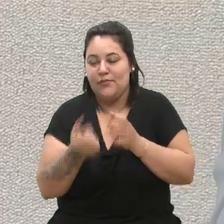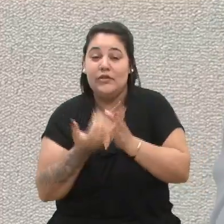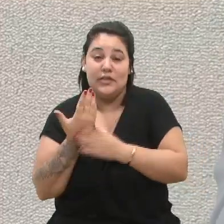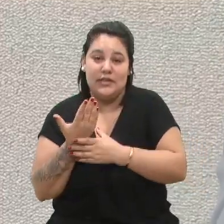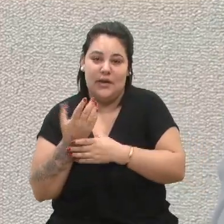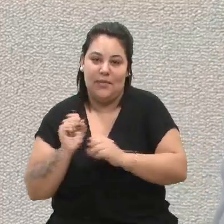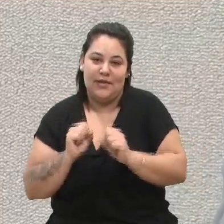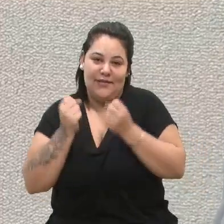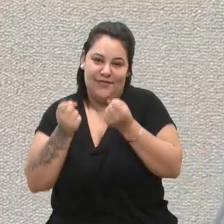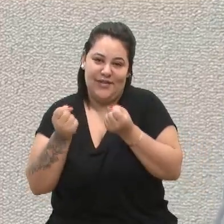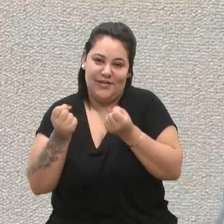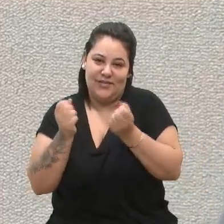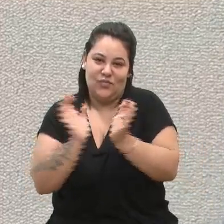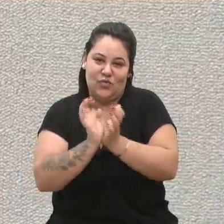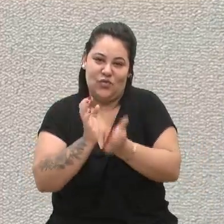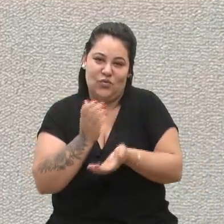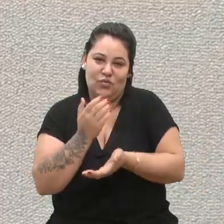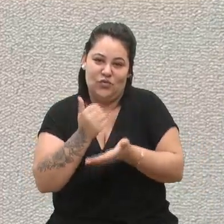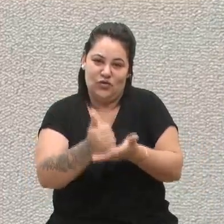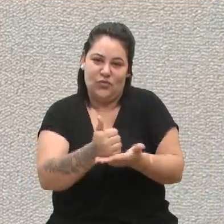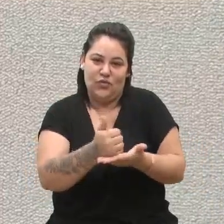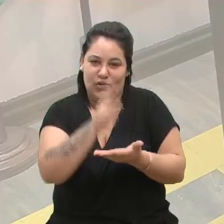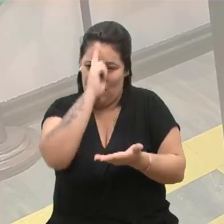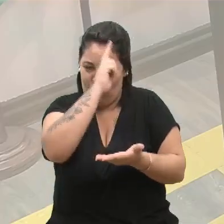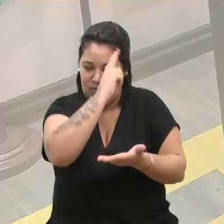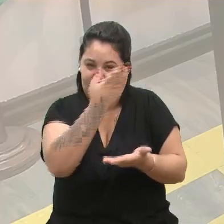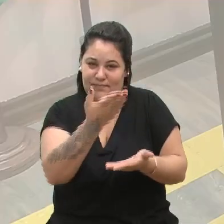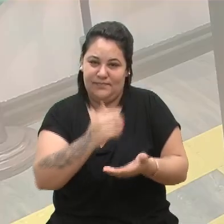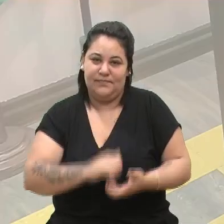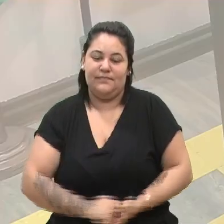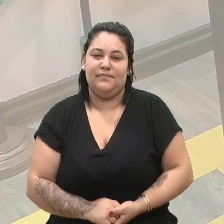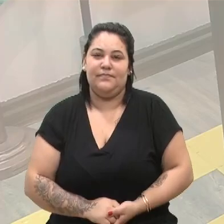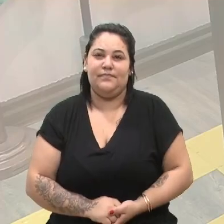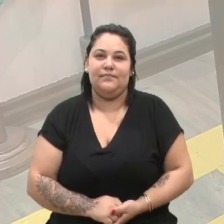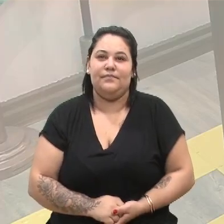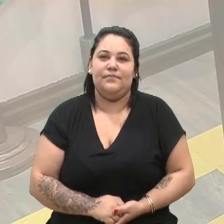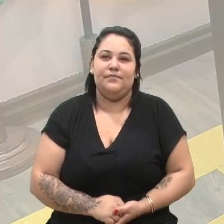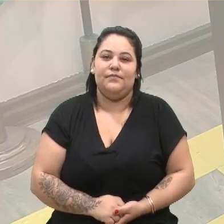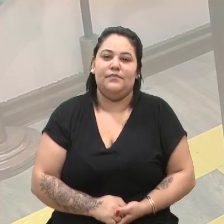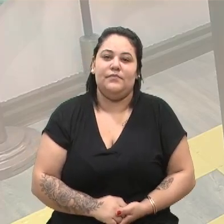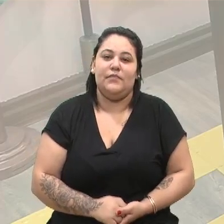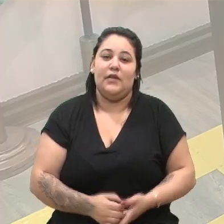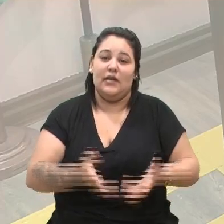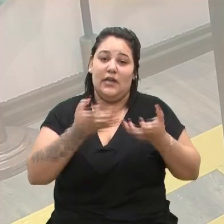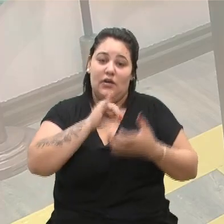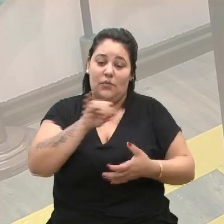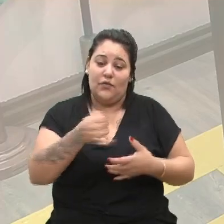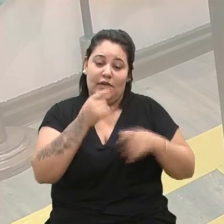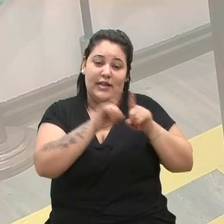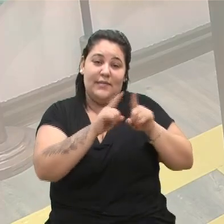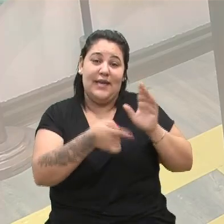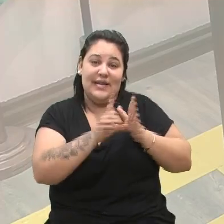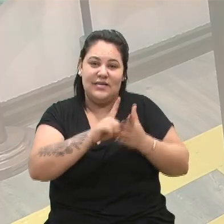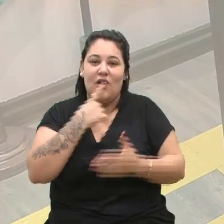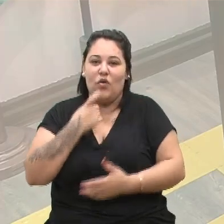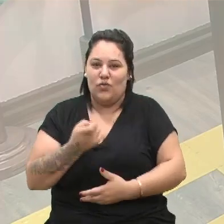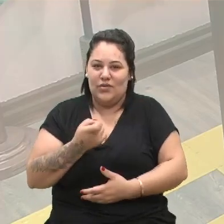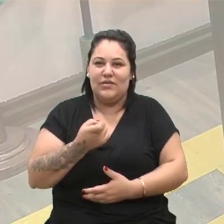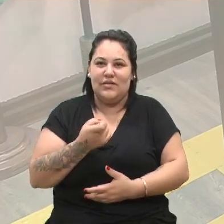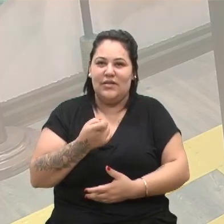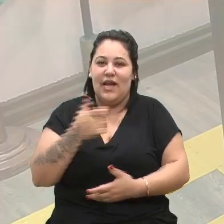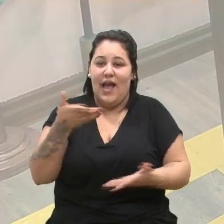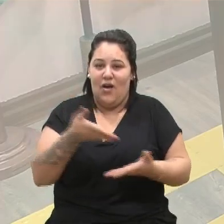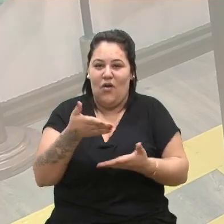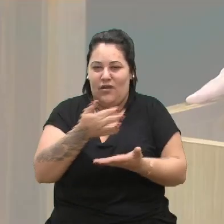a todos os motoristas de aplicativo. Obrigado. Obrigado, vereador. Quero pegar um gancho aqui também, que antes a Rose agora não está aqui, mas ela falou